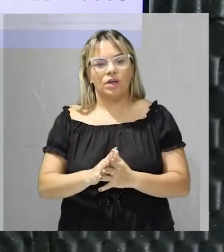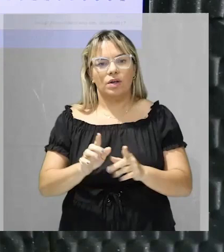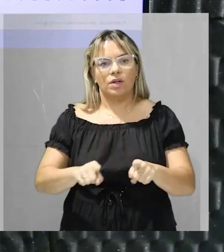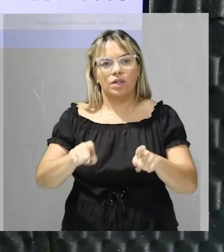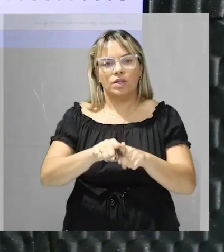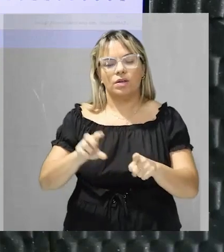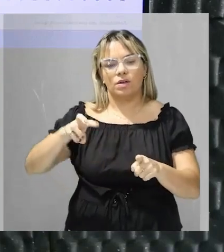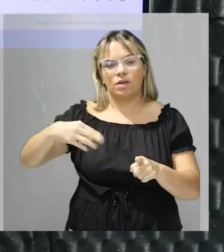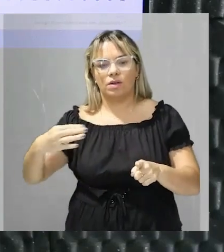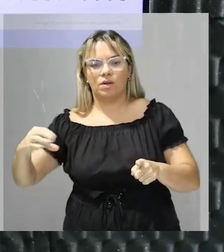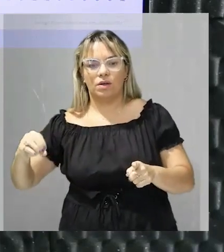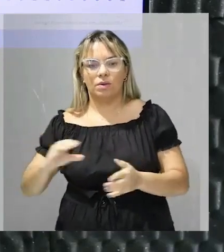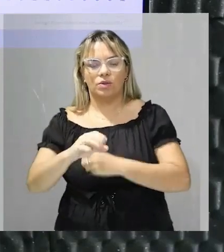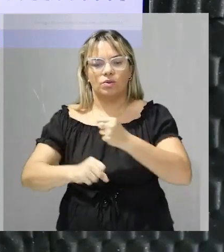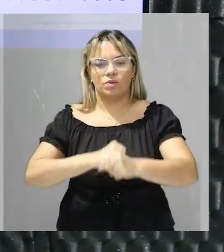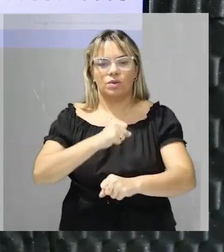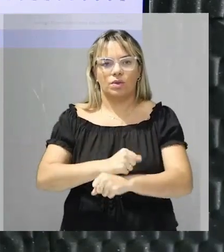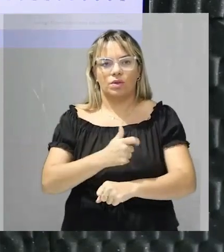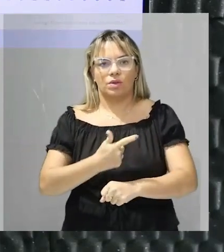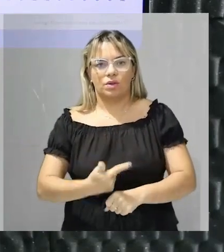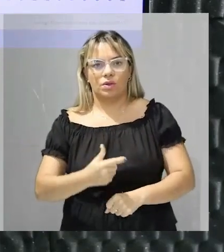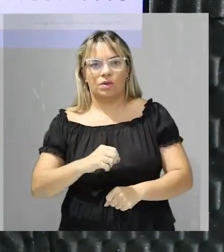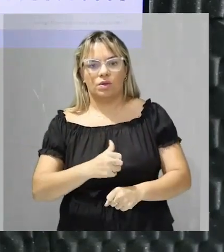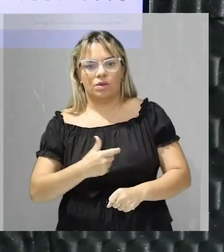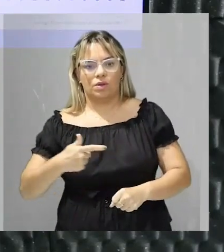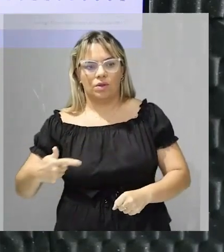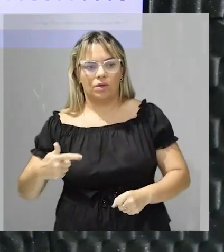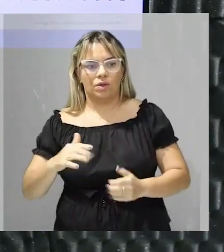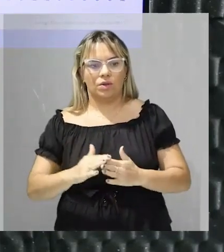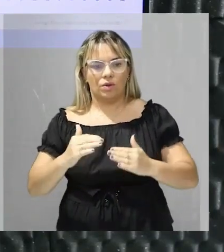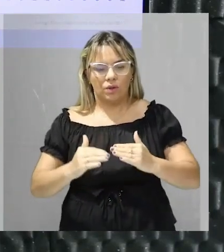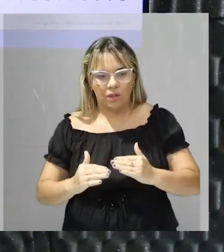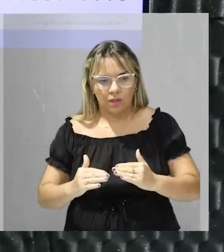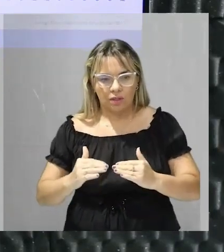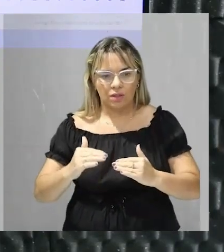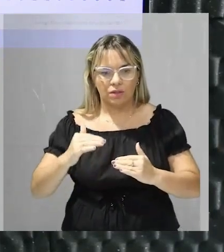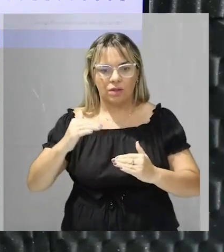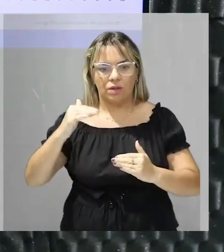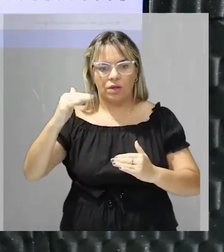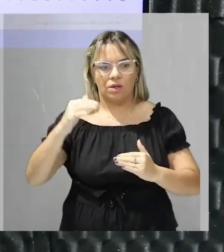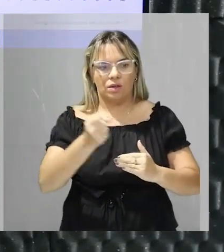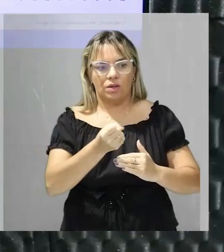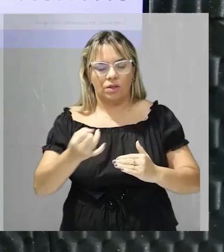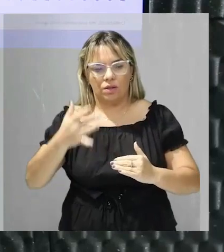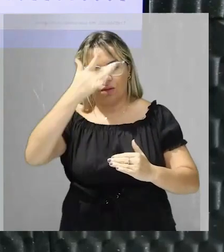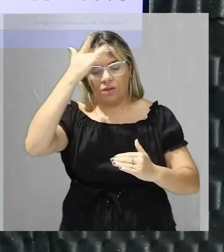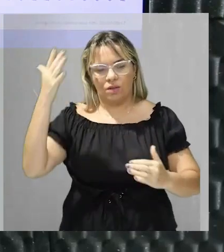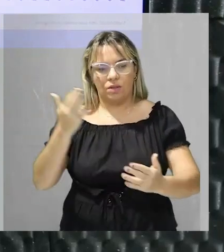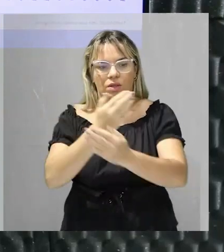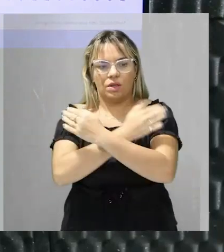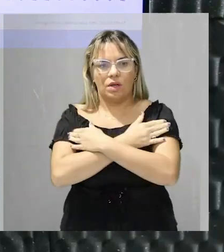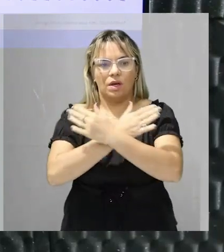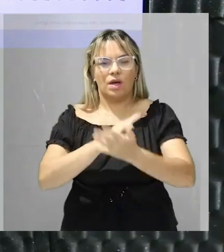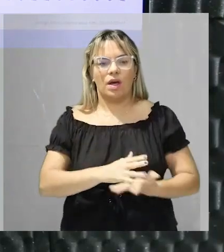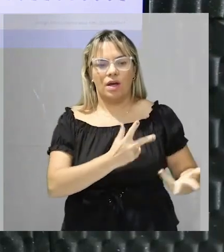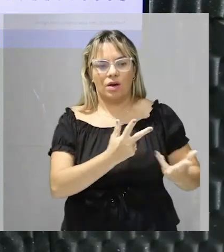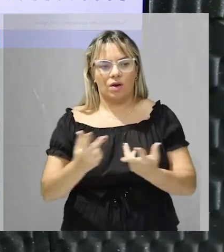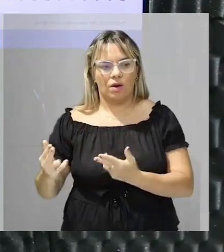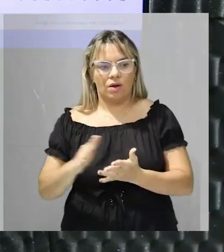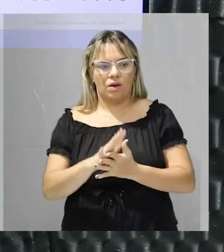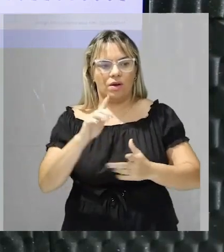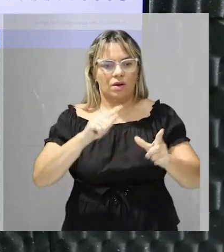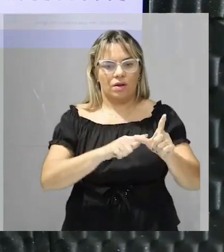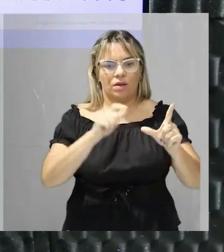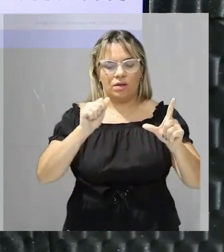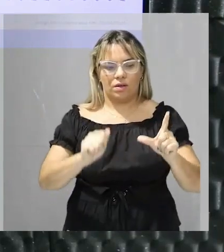aumento do número de pessoas desempregadas é igual a temos as opções letra A